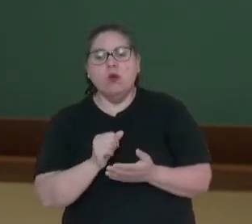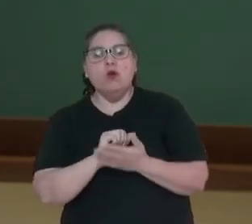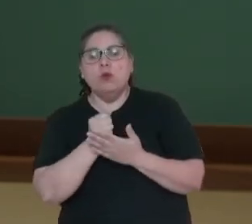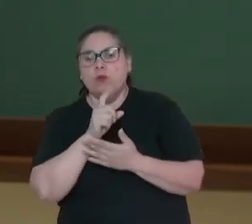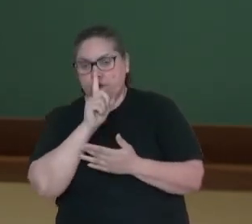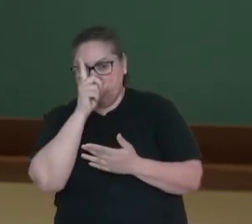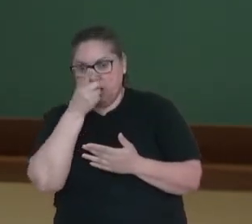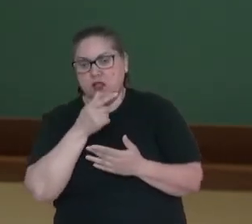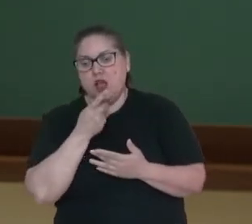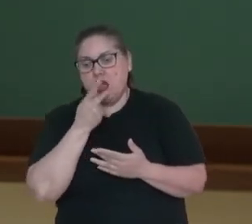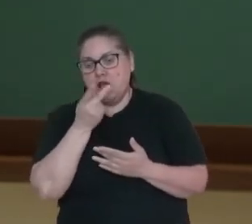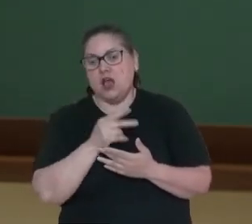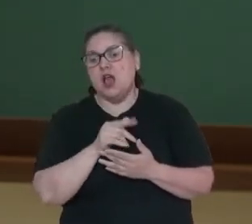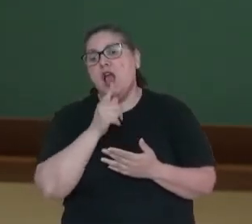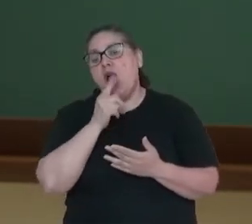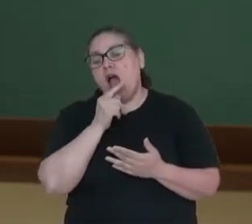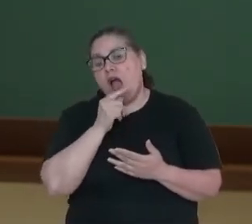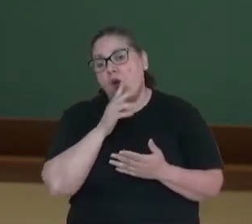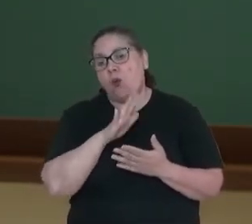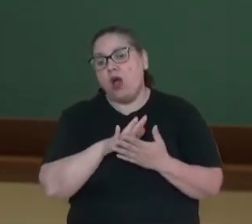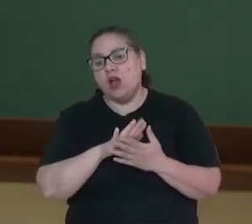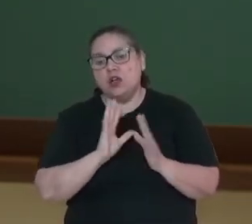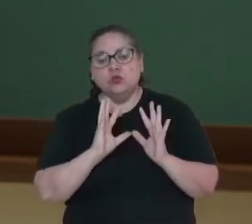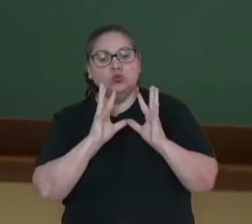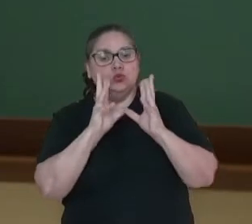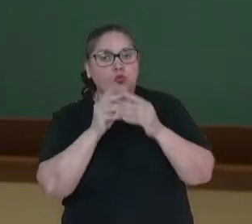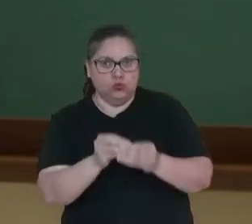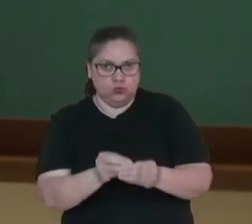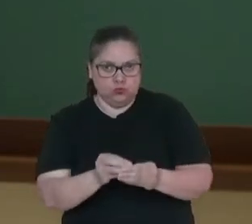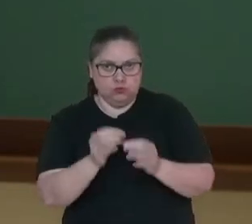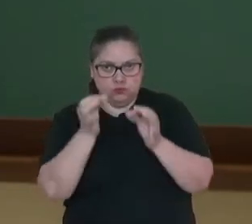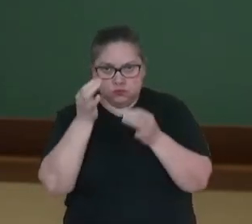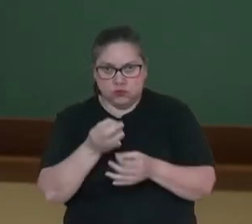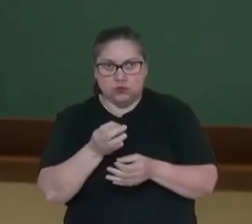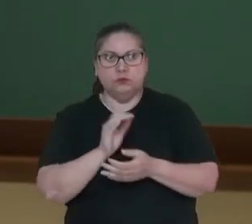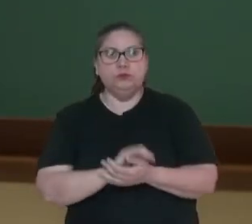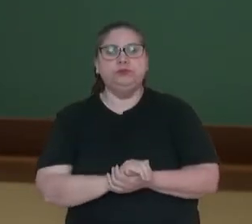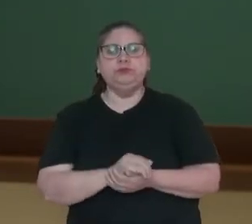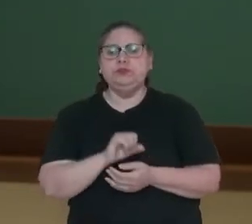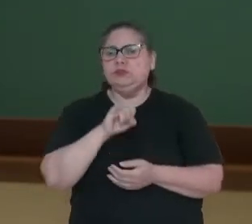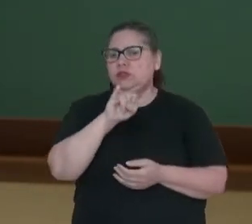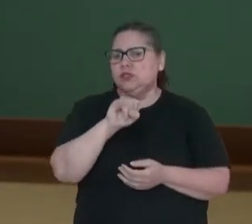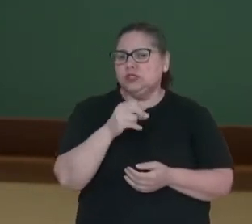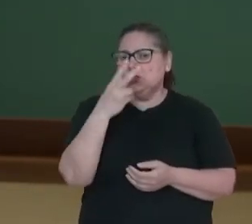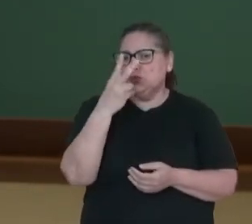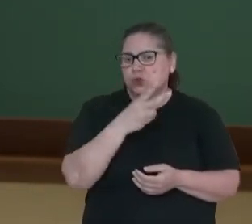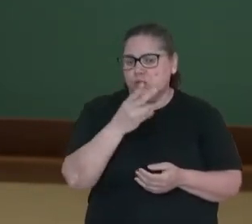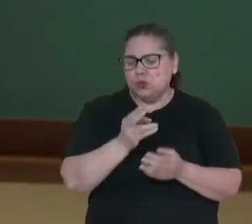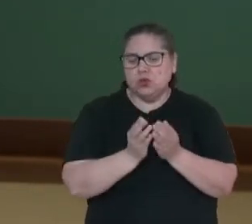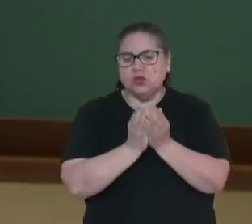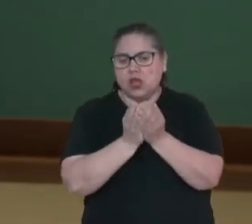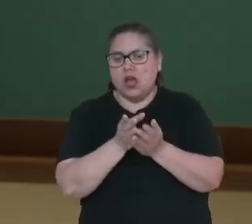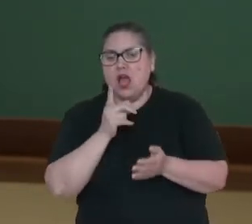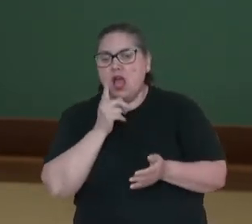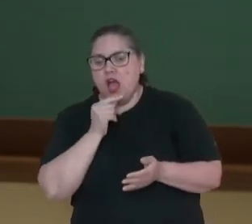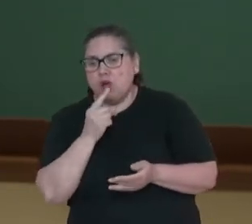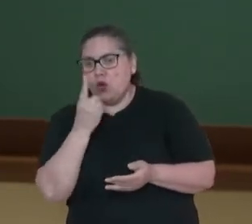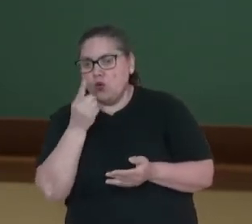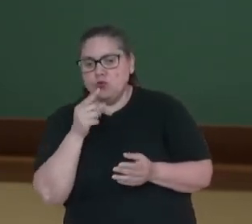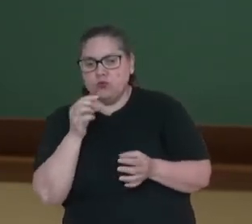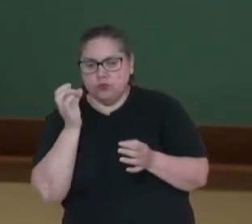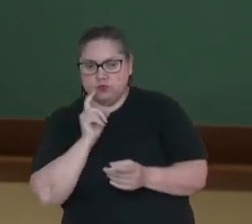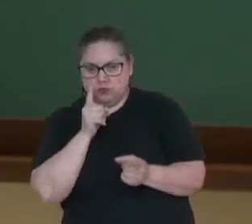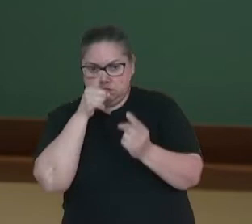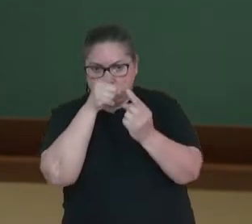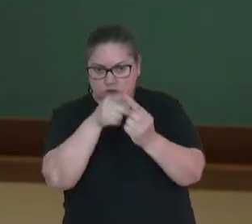que você vai falar para ele? Água em todos, certo? Se 2 foram na água e um acertou um dos